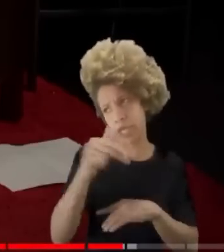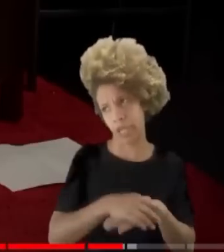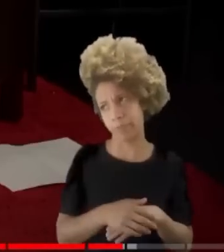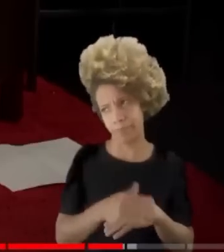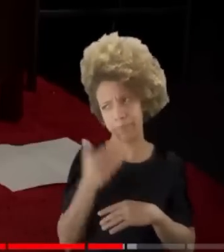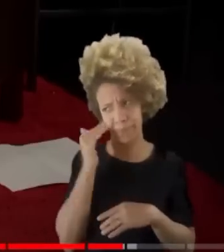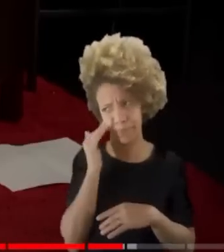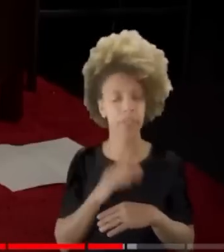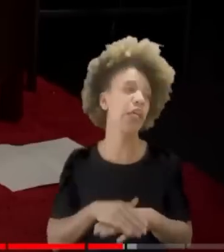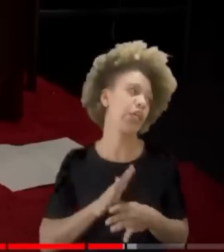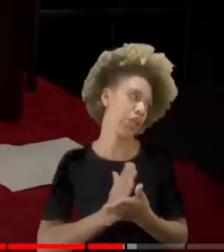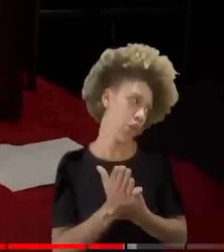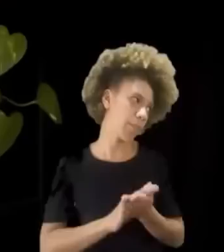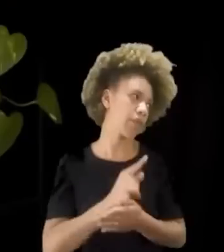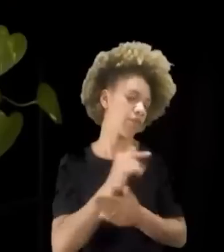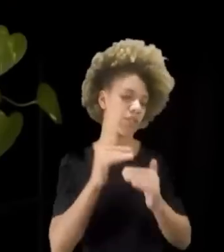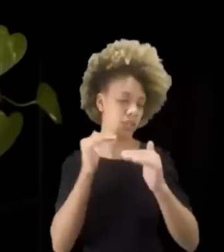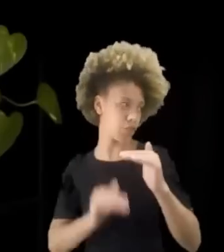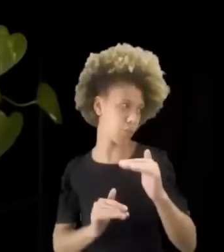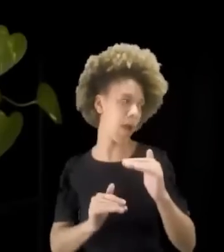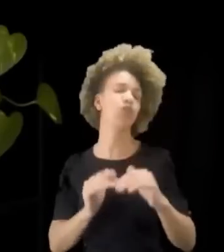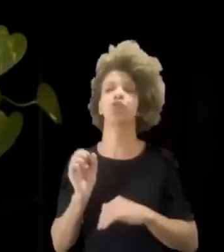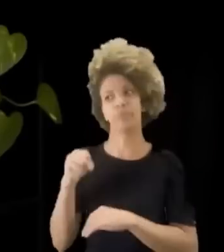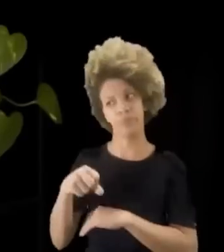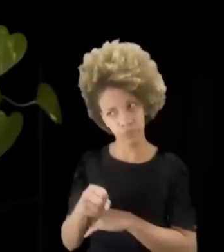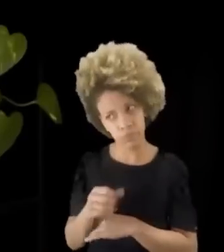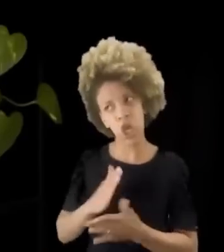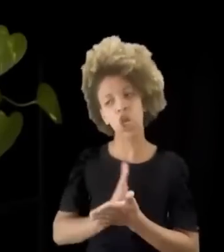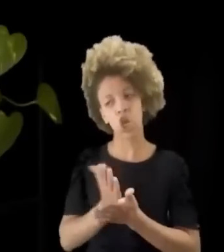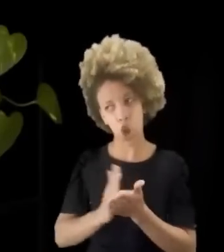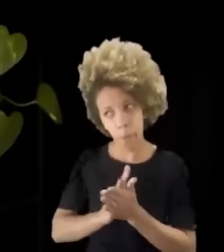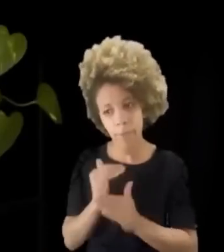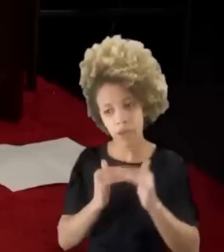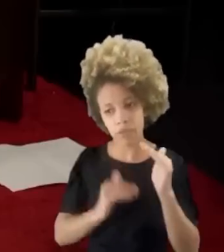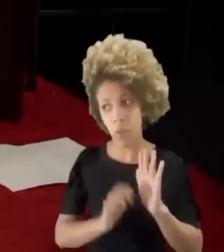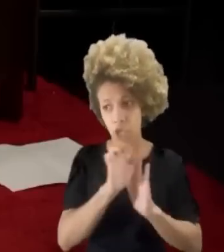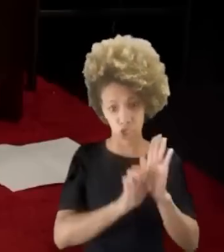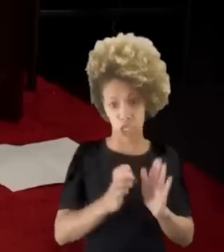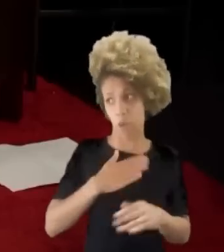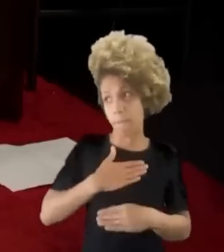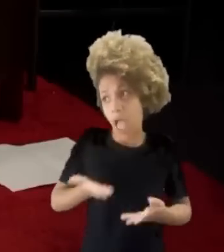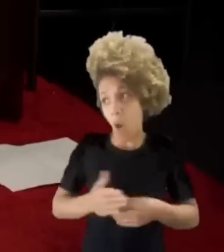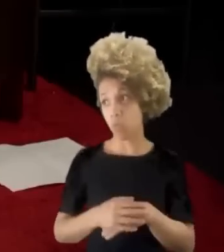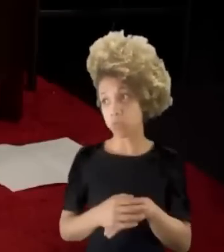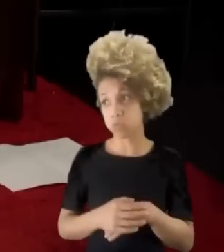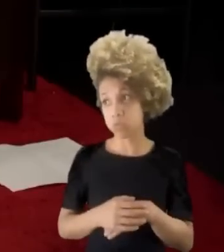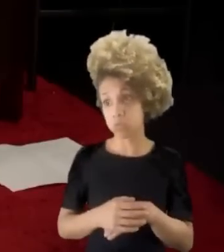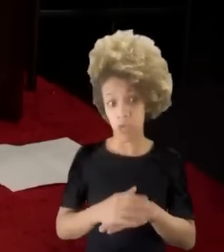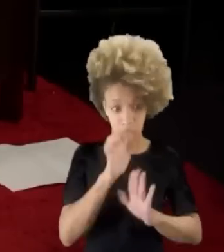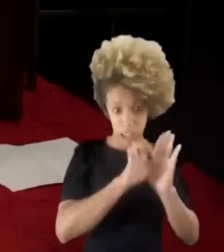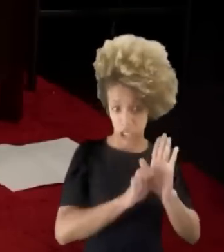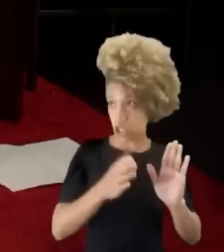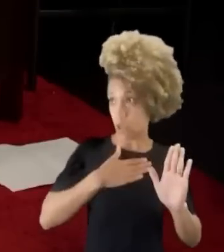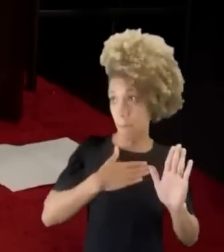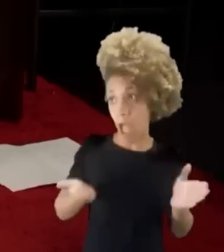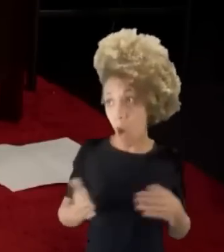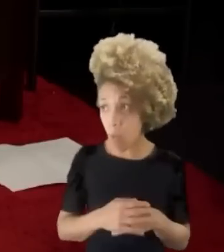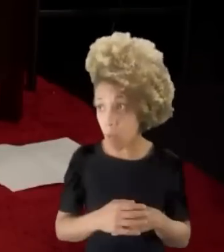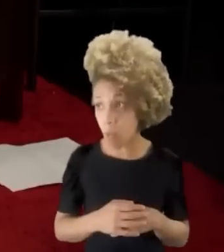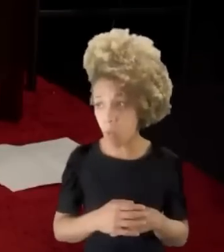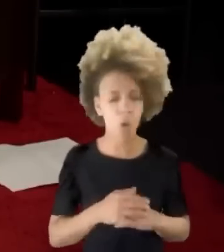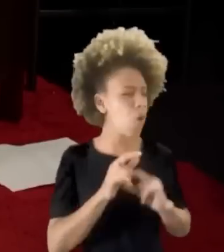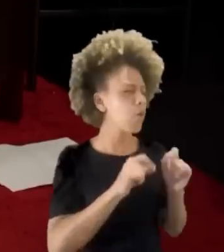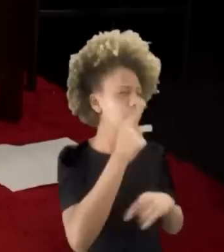e eu acho que isso deve incomodar para você que vende debaixo que é o que você fala assim mano a parada não é digital é meu pronto esse edital é meu